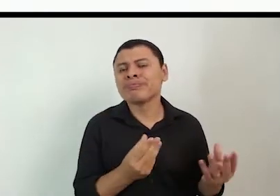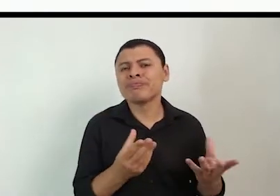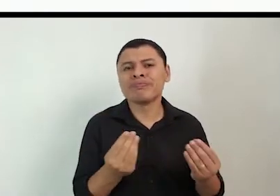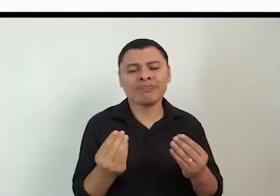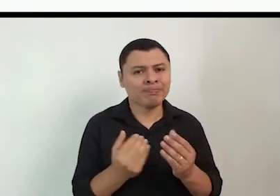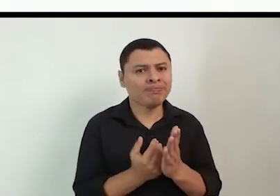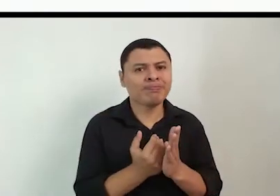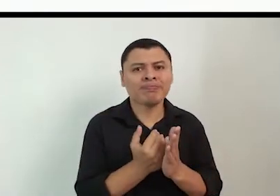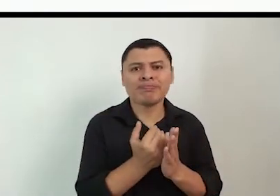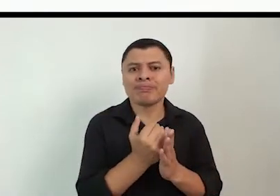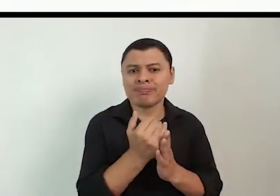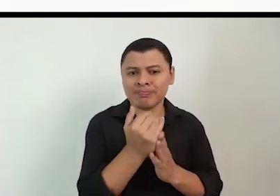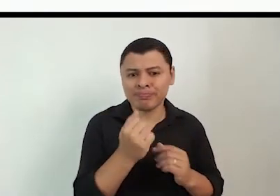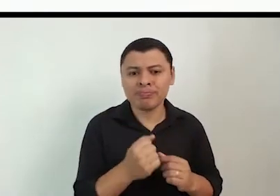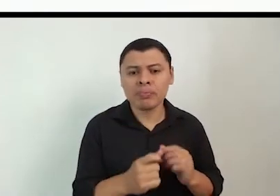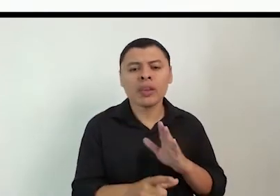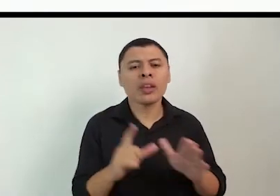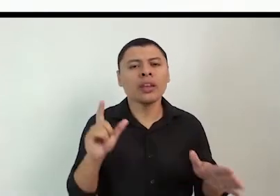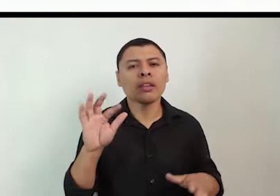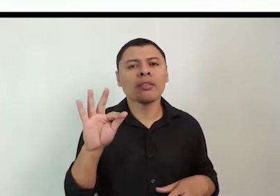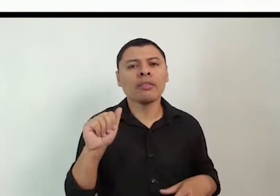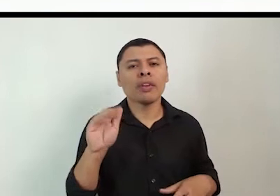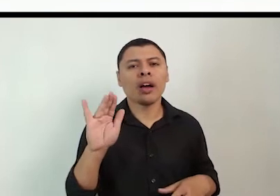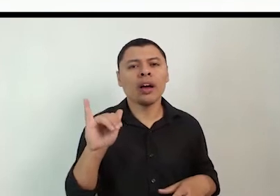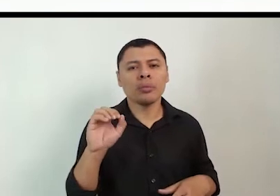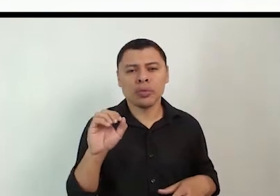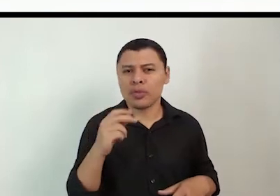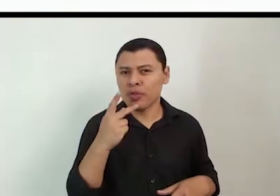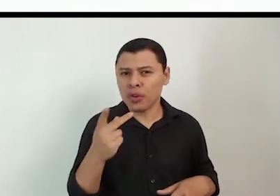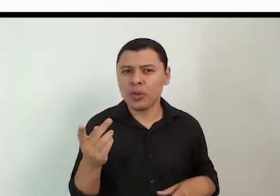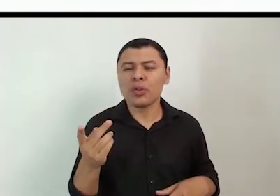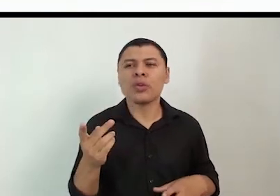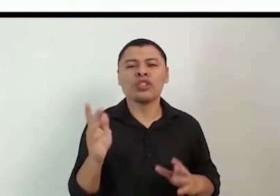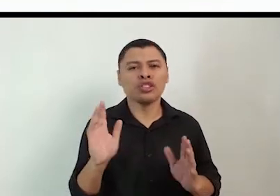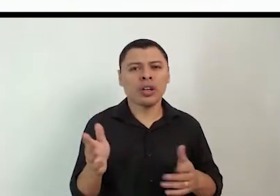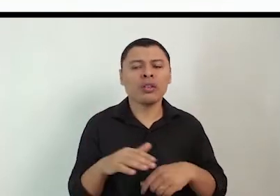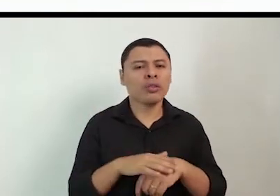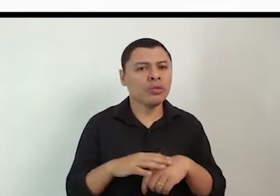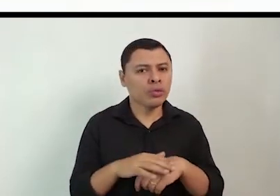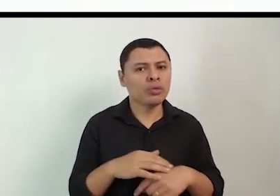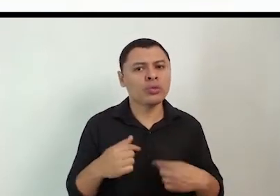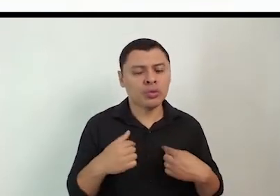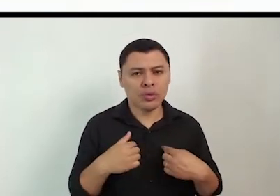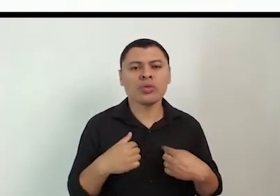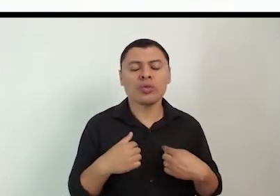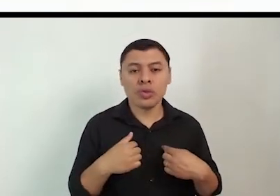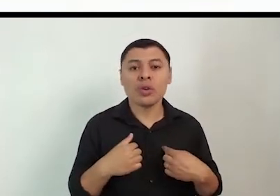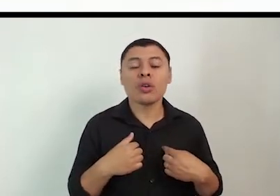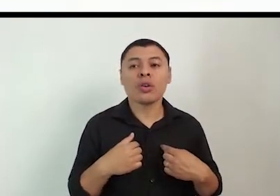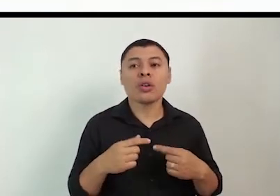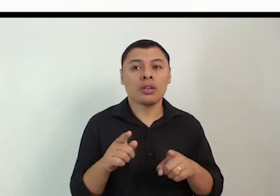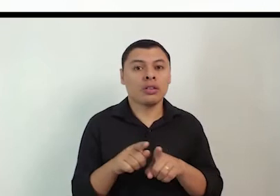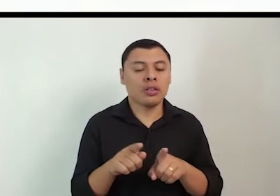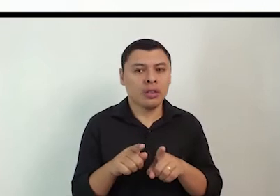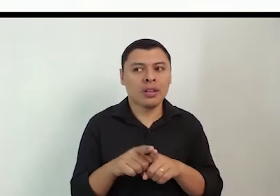Nossa, o Fábio até chegou a falar aí, né, no encontro que a gente fez e tal, e até falou um pouco mais na palestra dele, porque